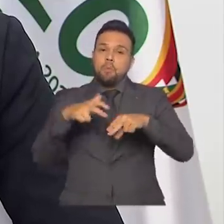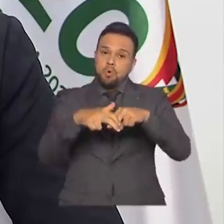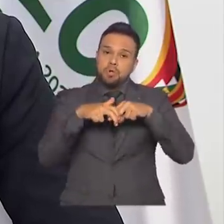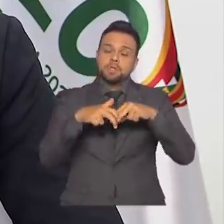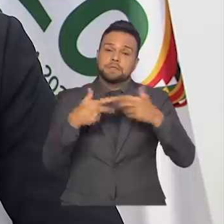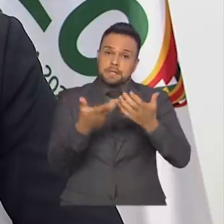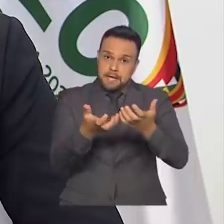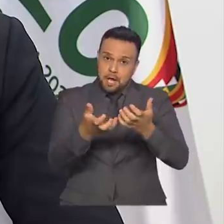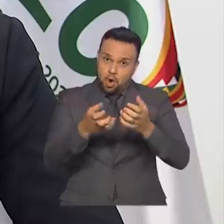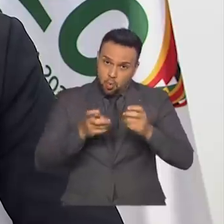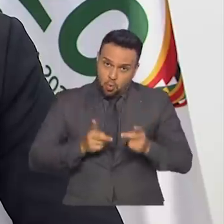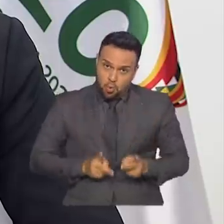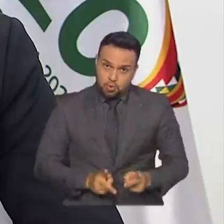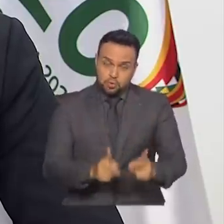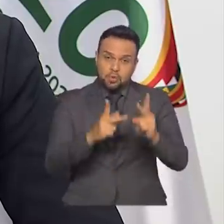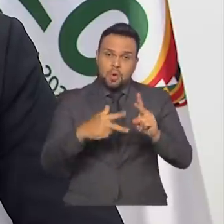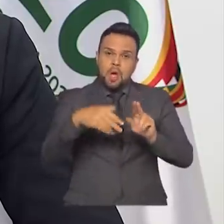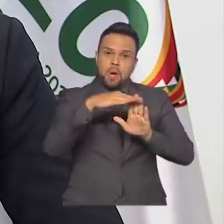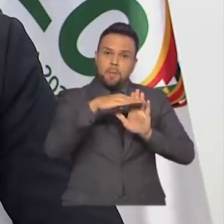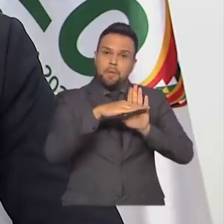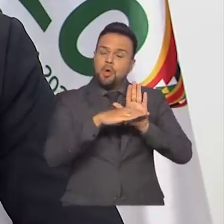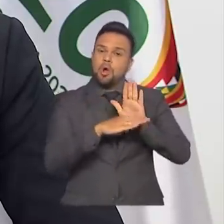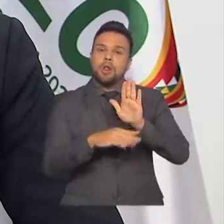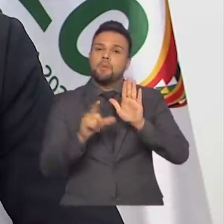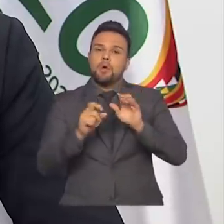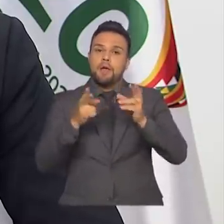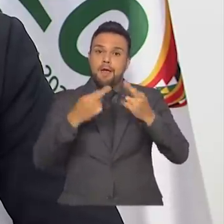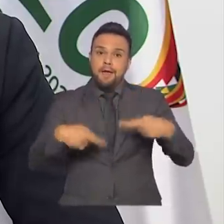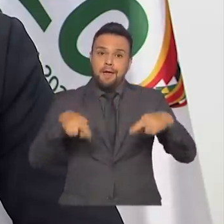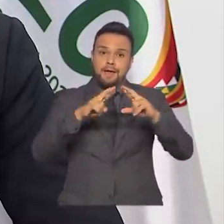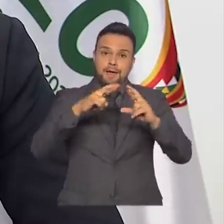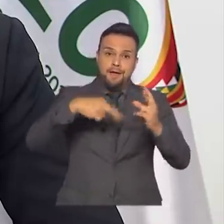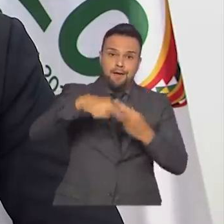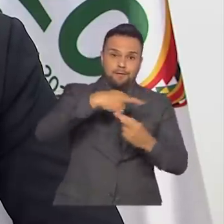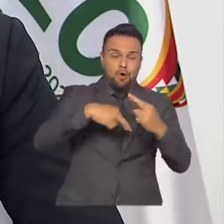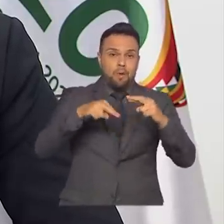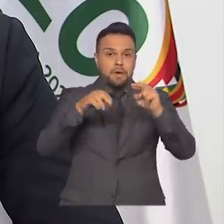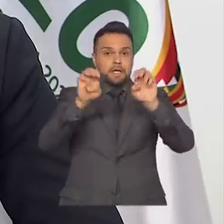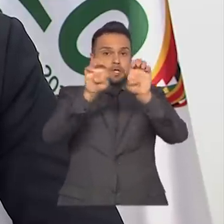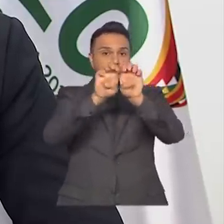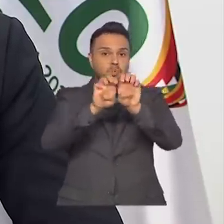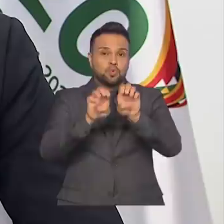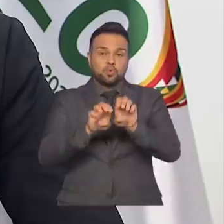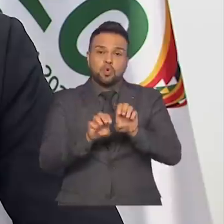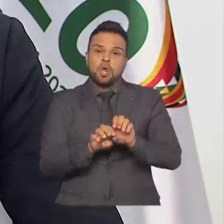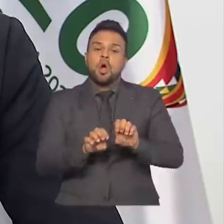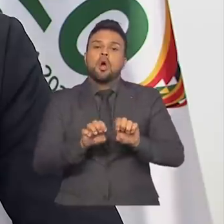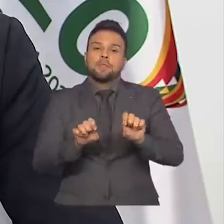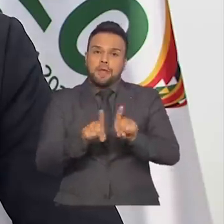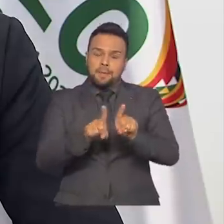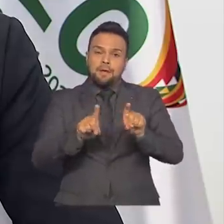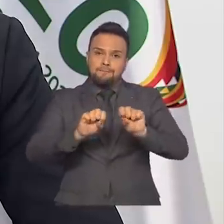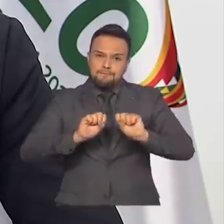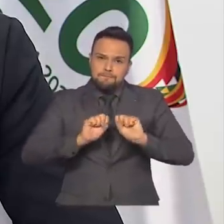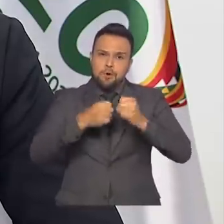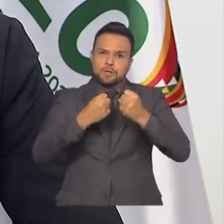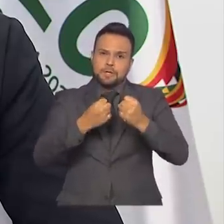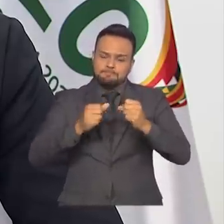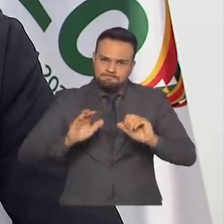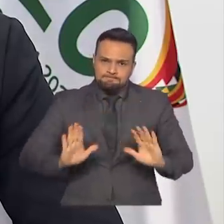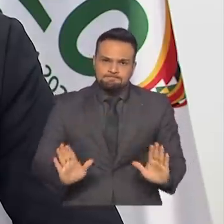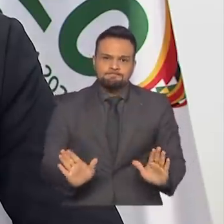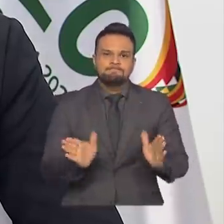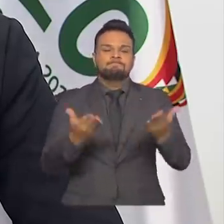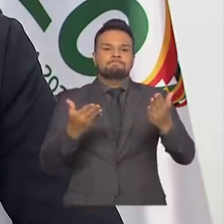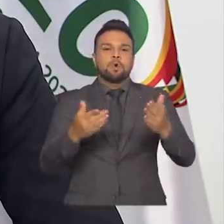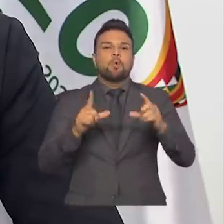dar continuidade ao programa de reformas estruturais para fortalecer e estimular ainda mais o crescimento sustentado